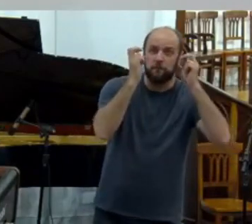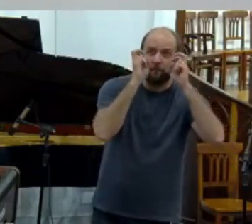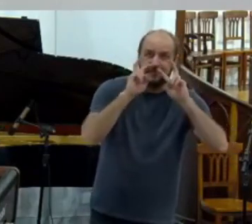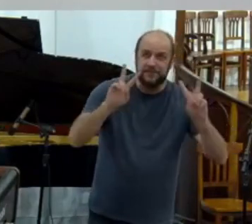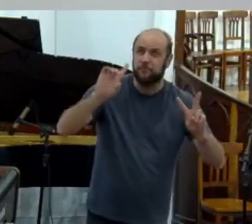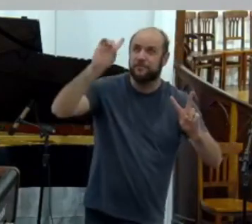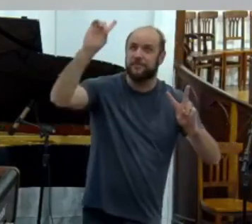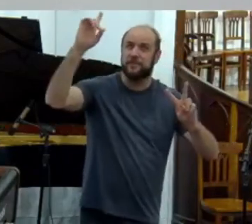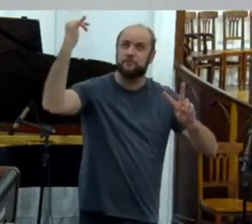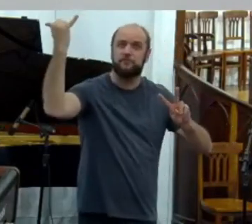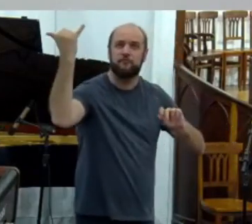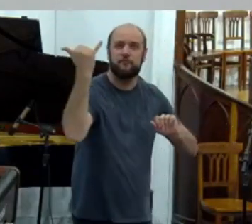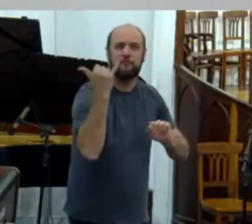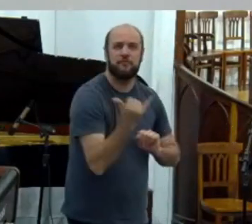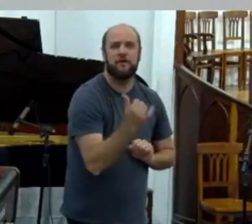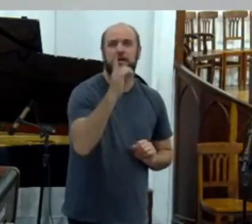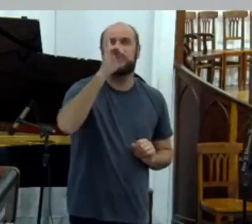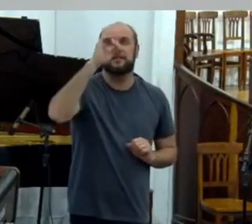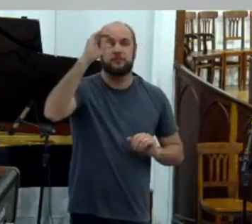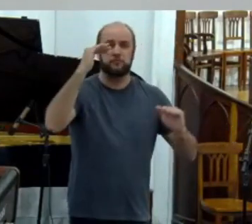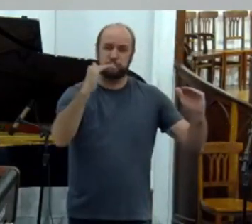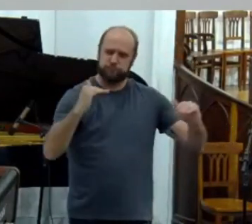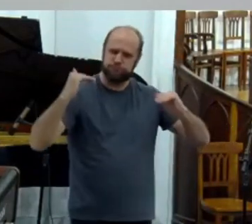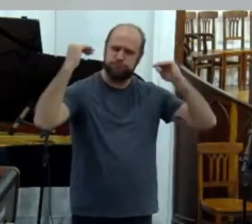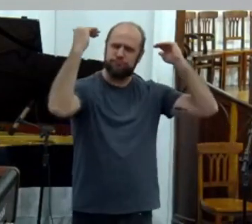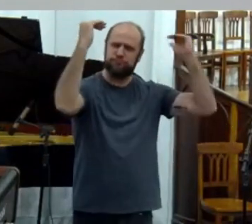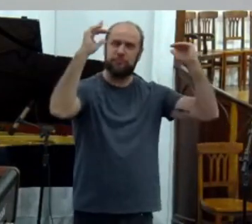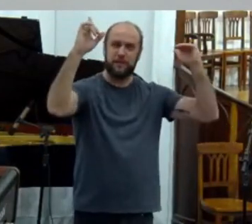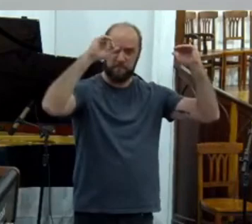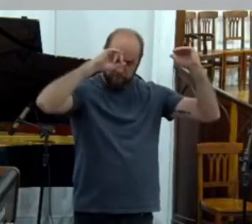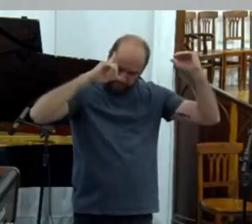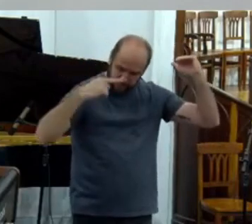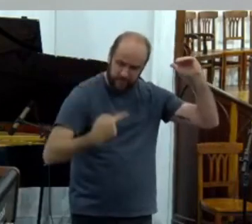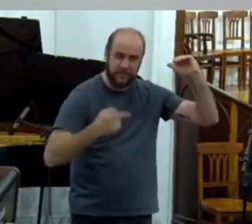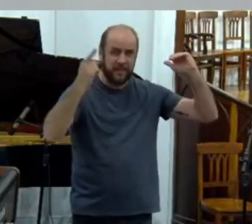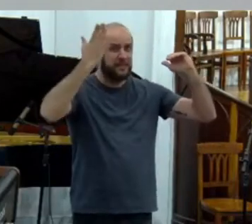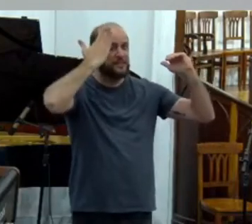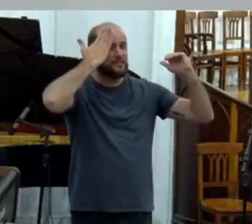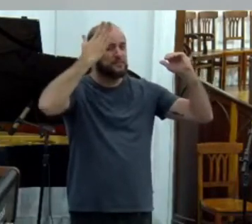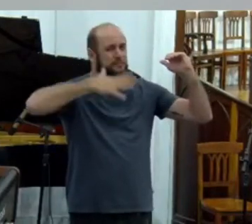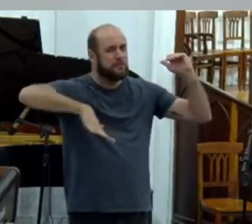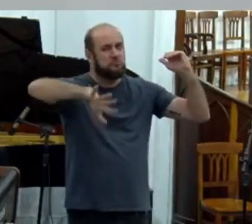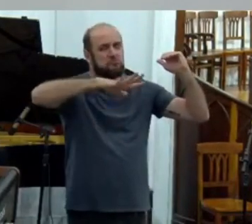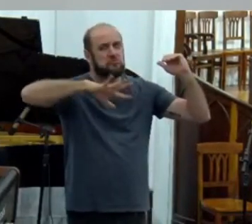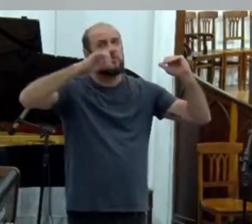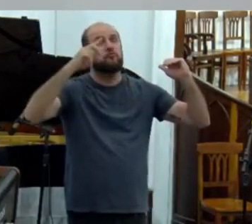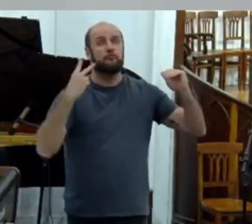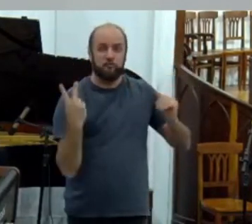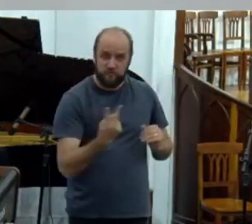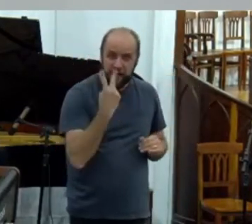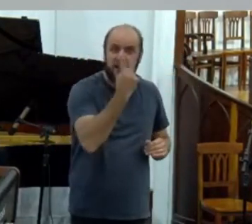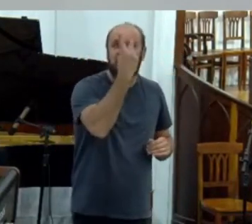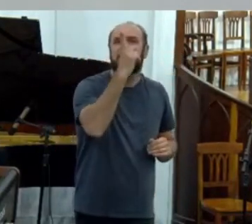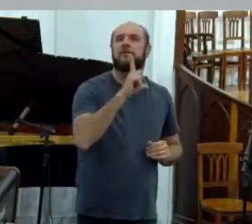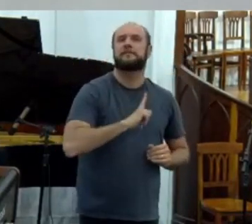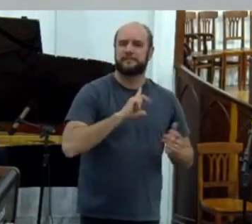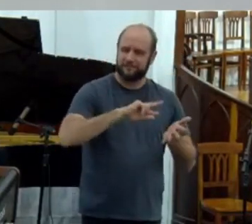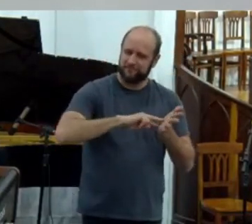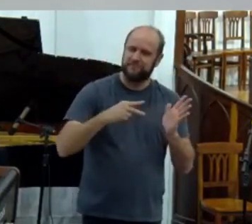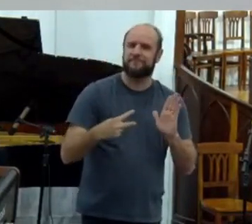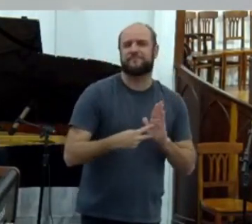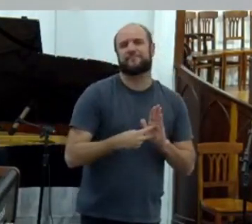vem de Deus, que diz que o Senhor é soberano sobre os nossos atos e por isso os nossos atos têm valor e